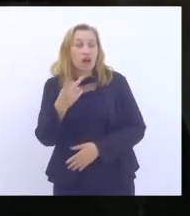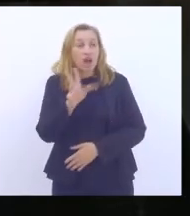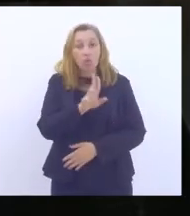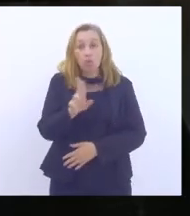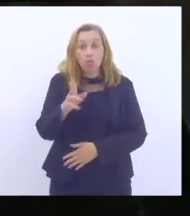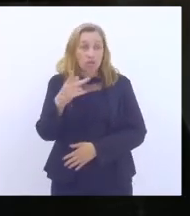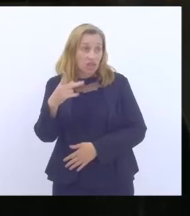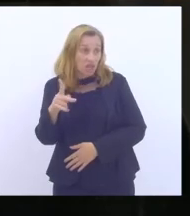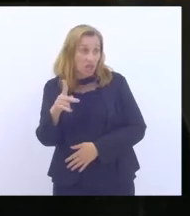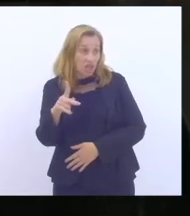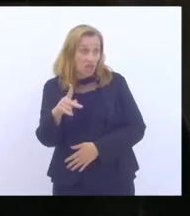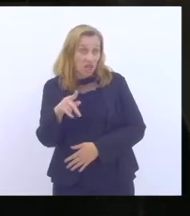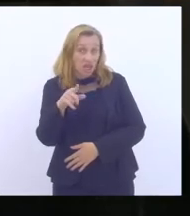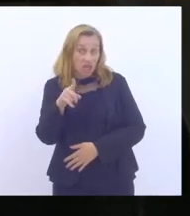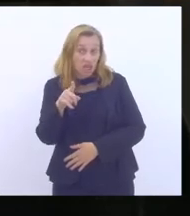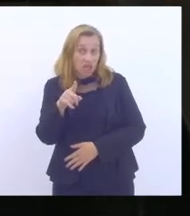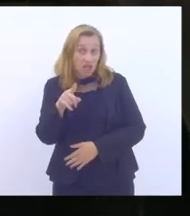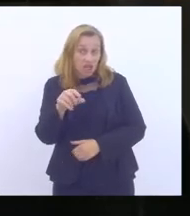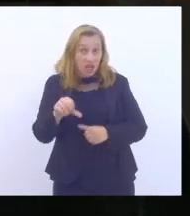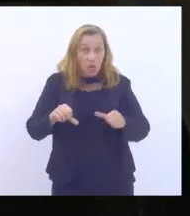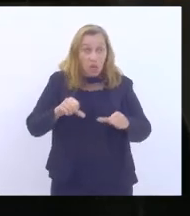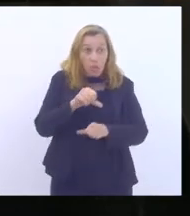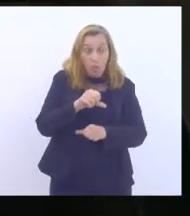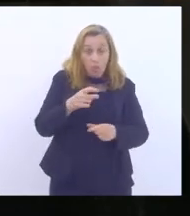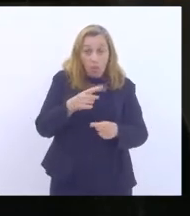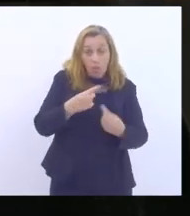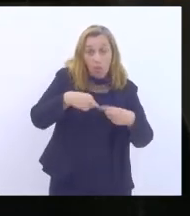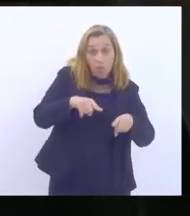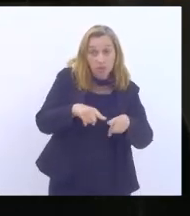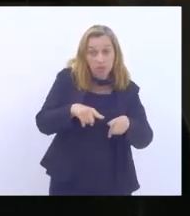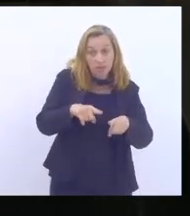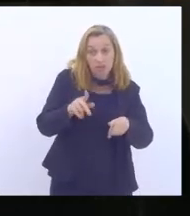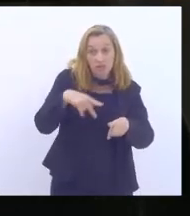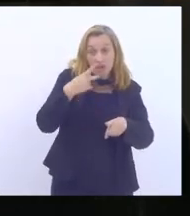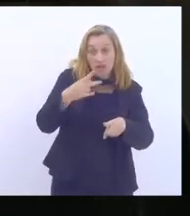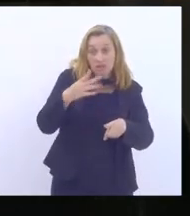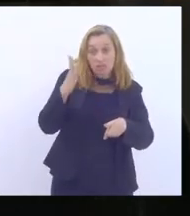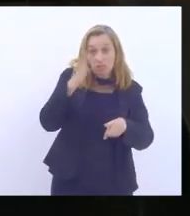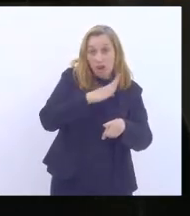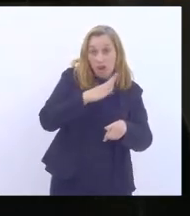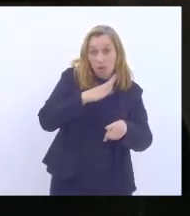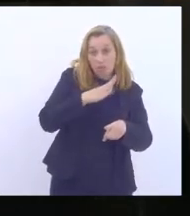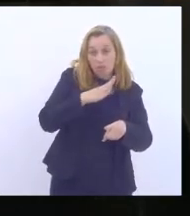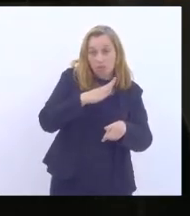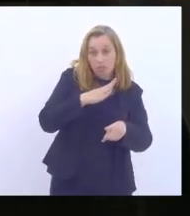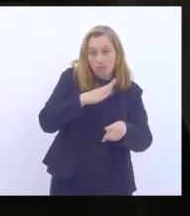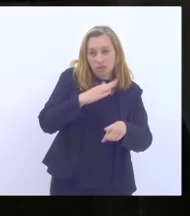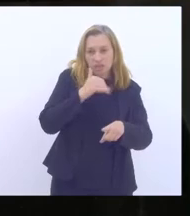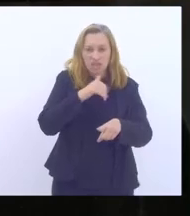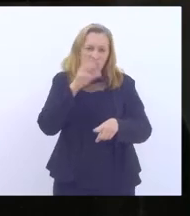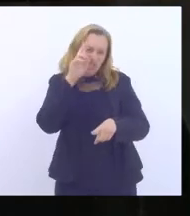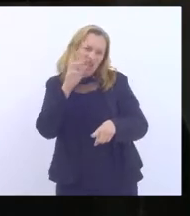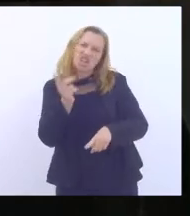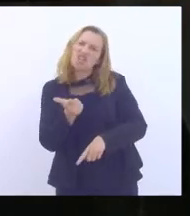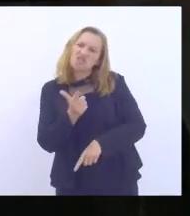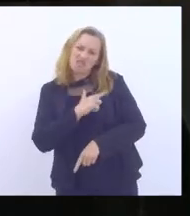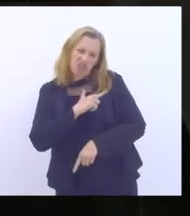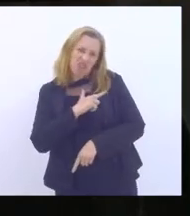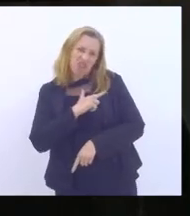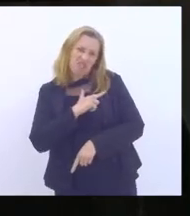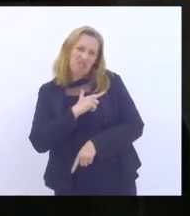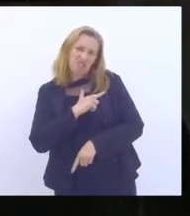nome ele tenta contrapor tô falando mal da senhora que coisa feia